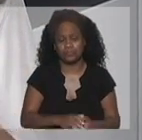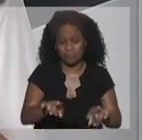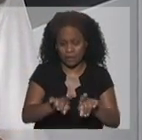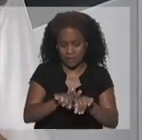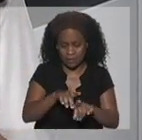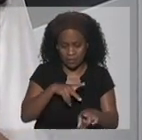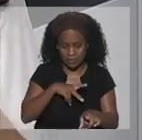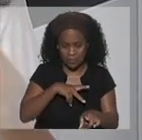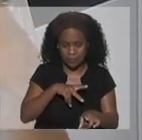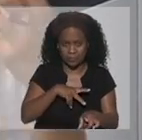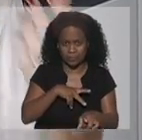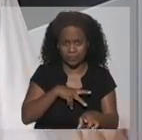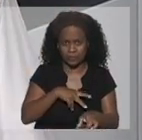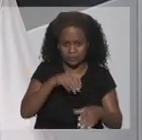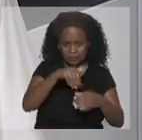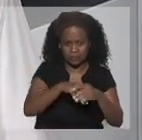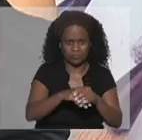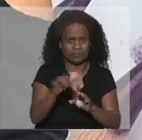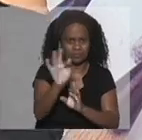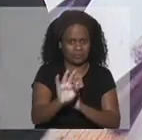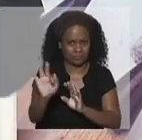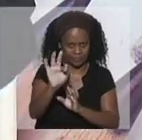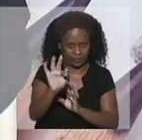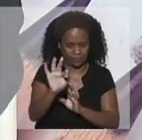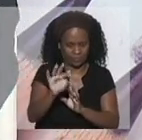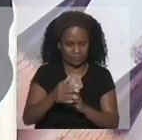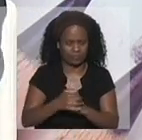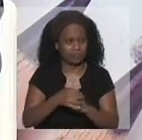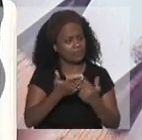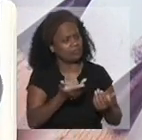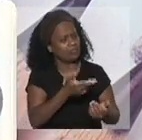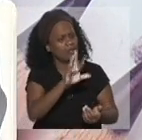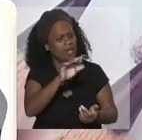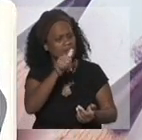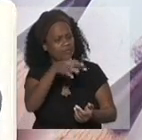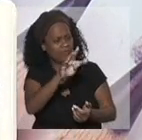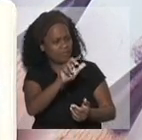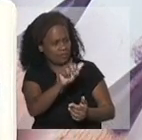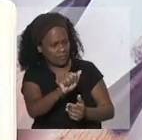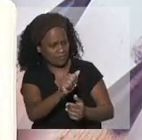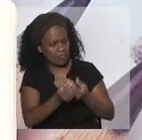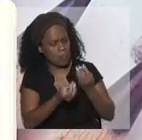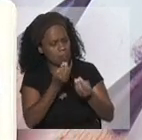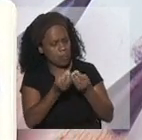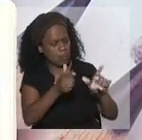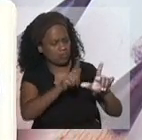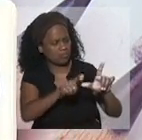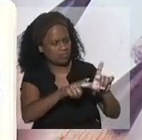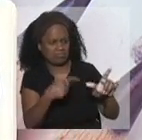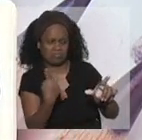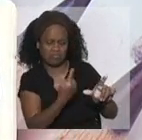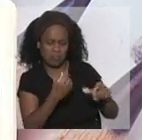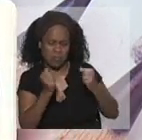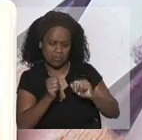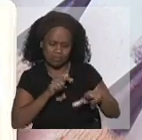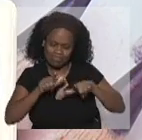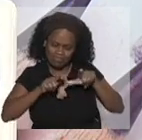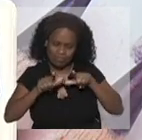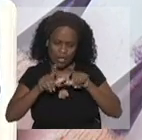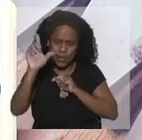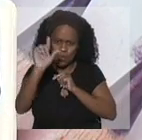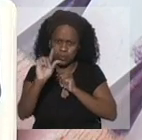e das próprias ouvidorias. Perfeito. Rafaela, literatura. Como é que a gente pode trabalhar na